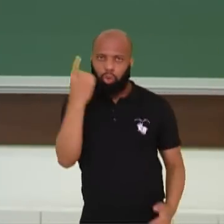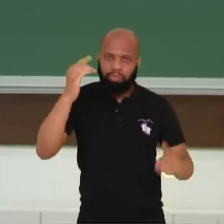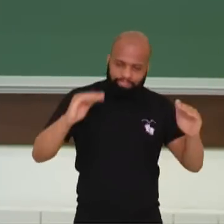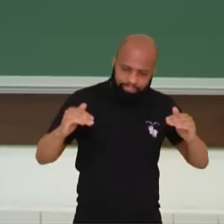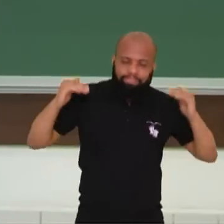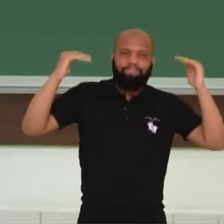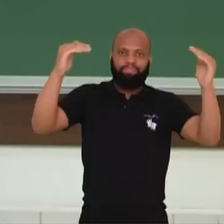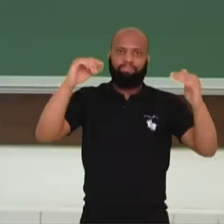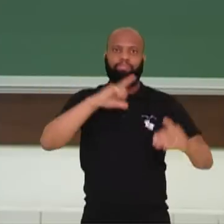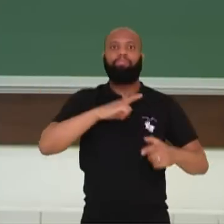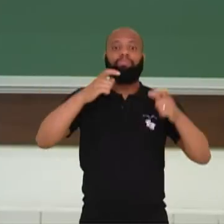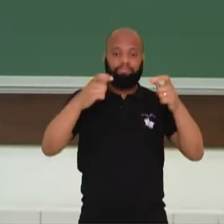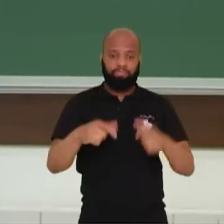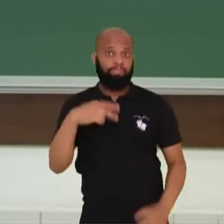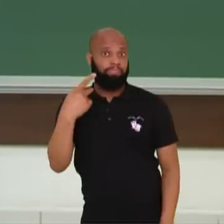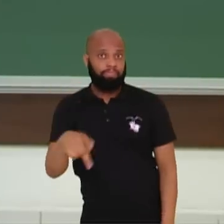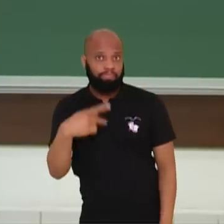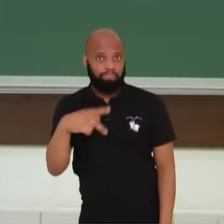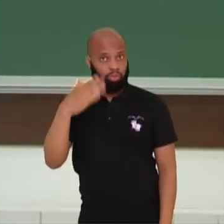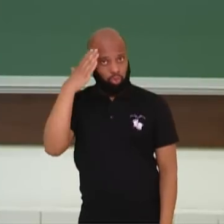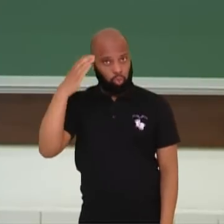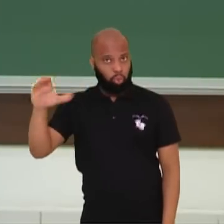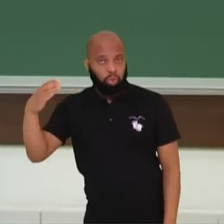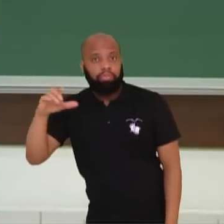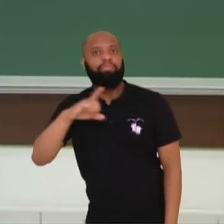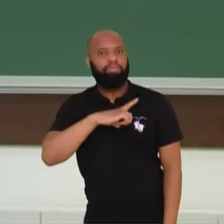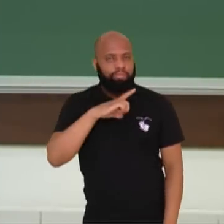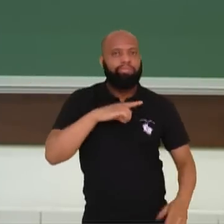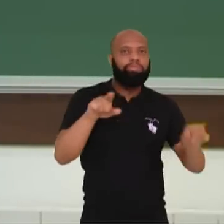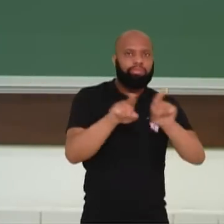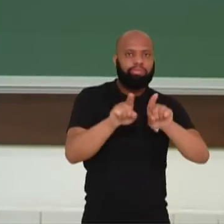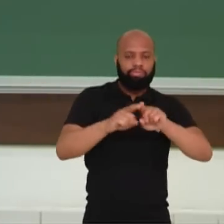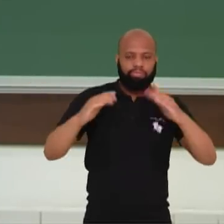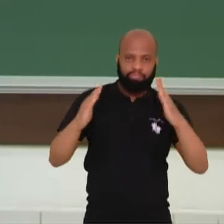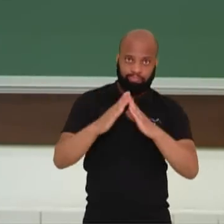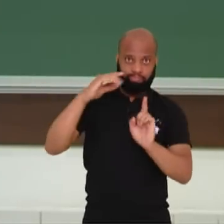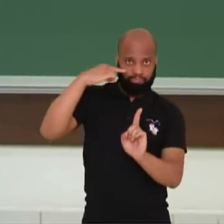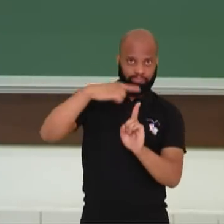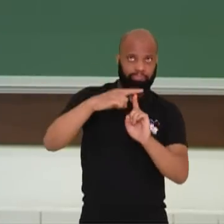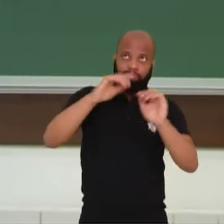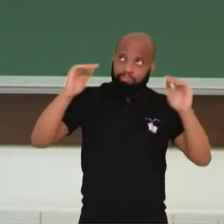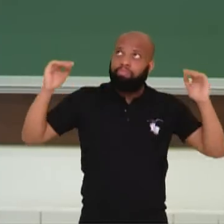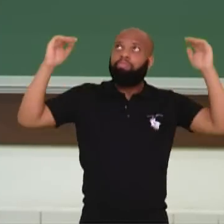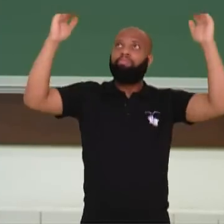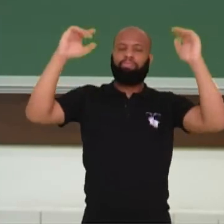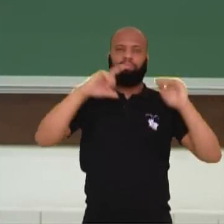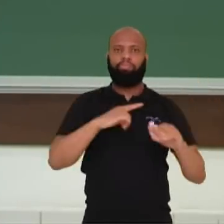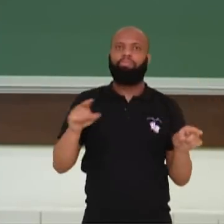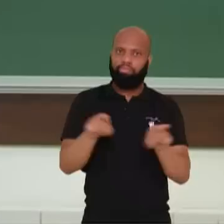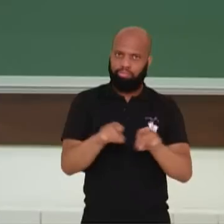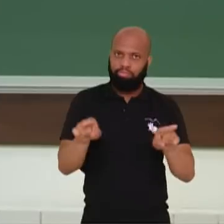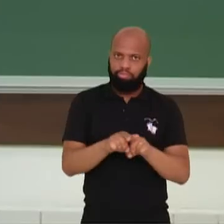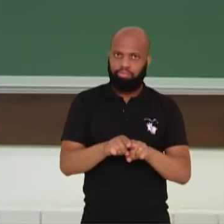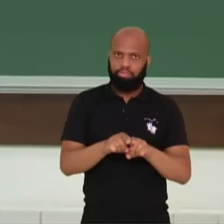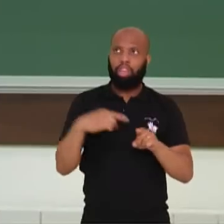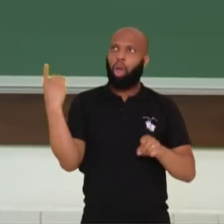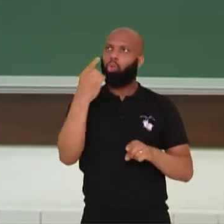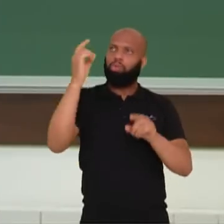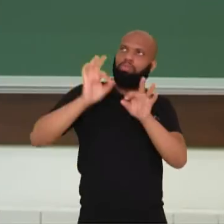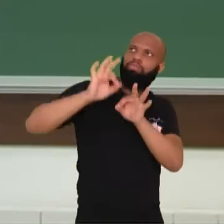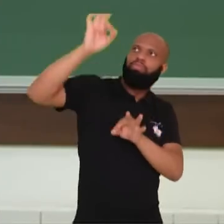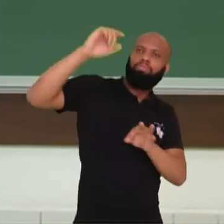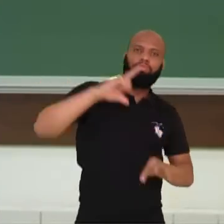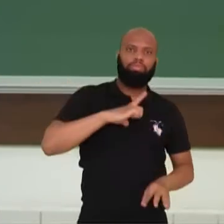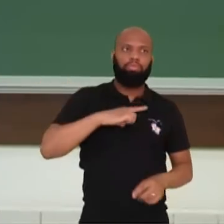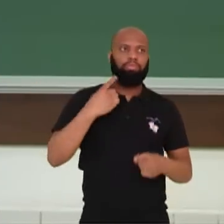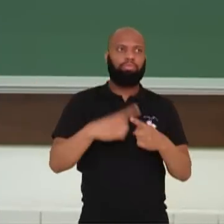Catedral Basílica aqui em Curitiba, na capital do nosso estado. Localizar a igreja num local mais alto